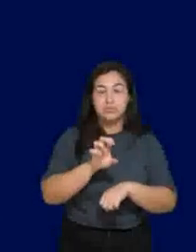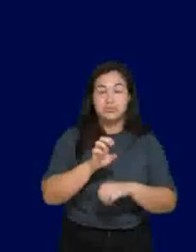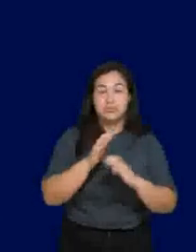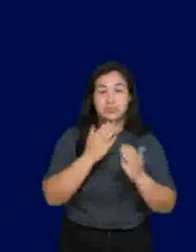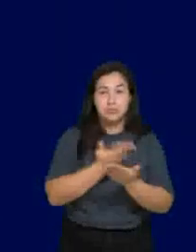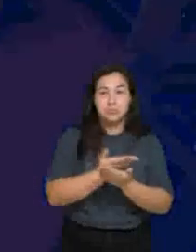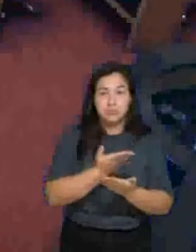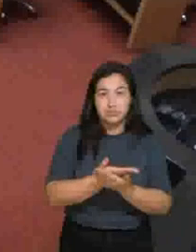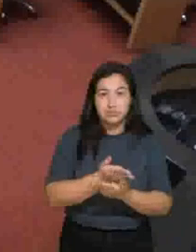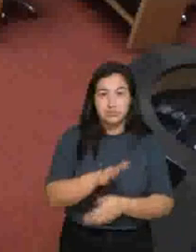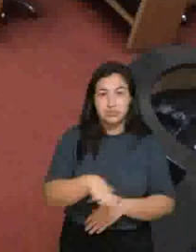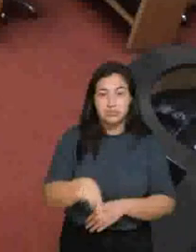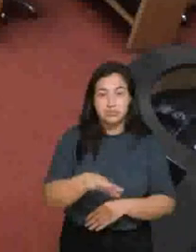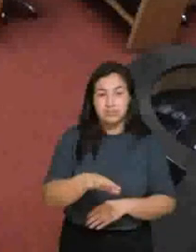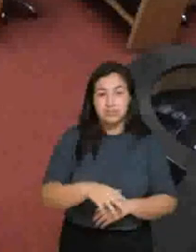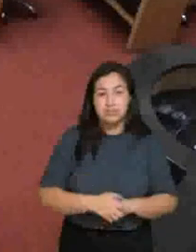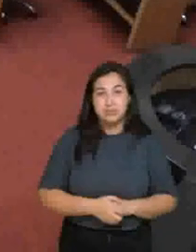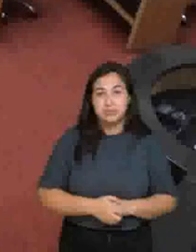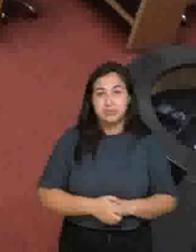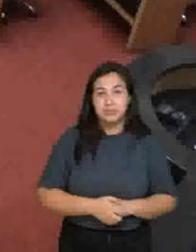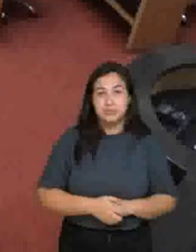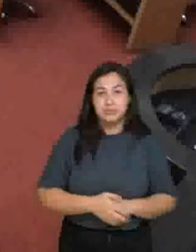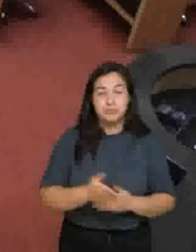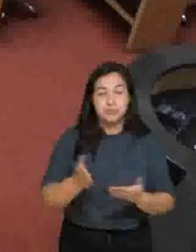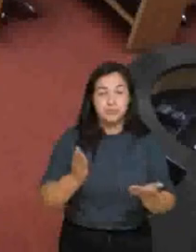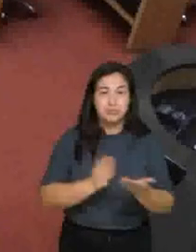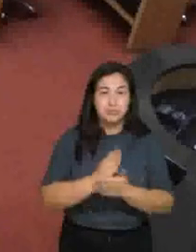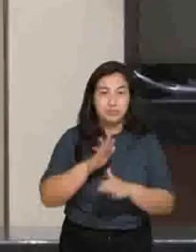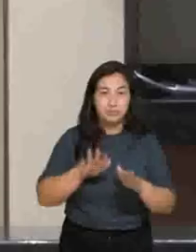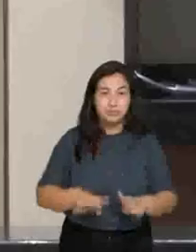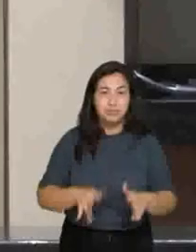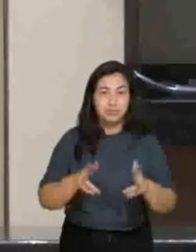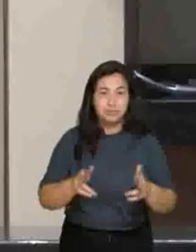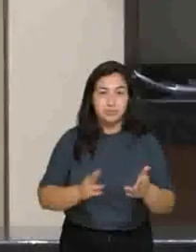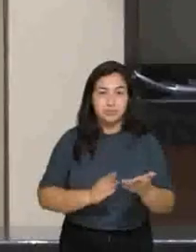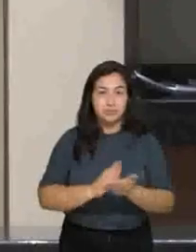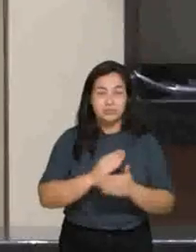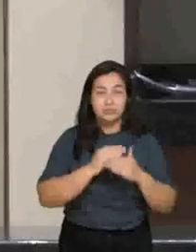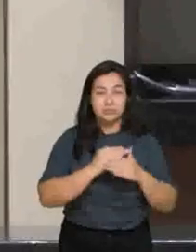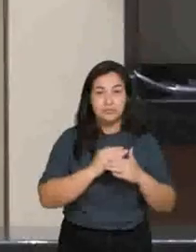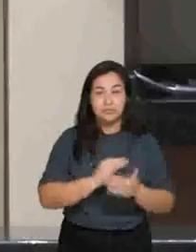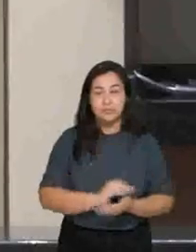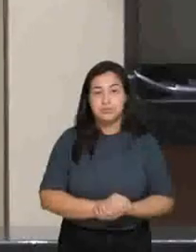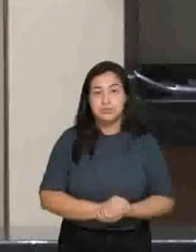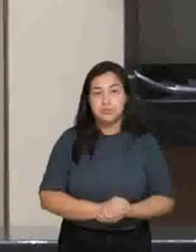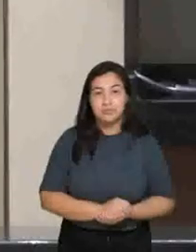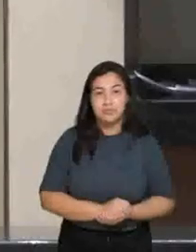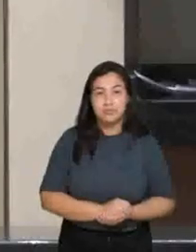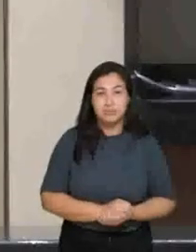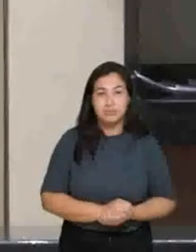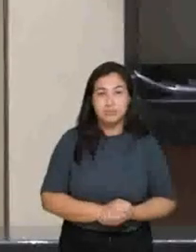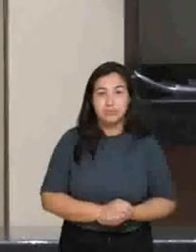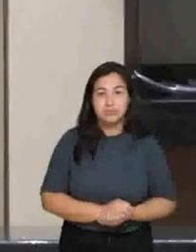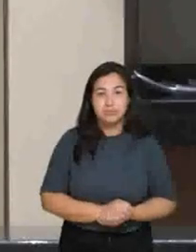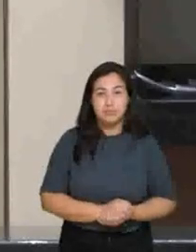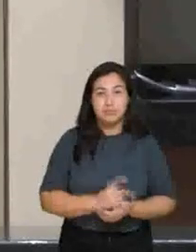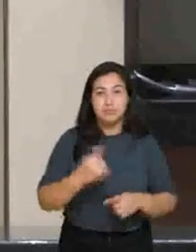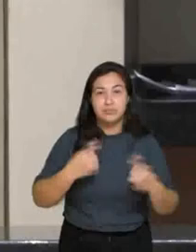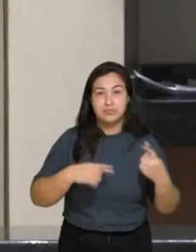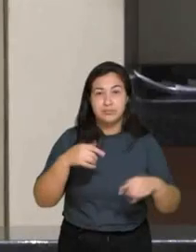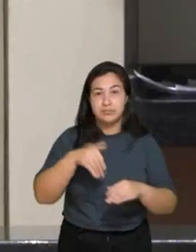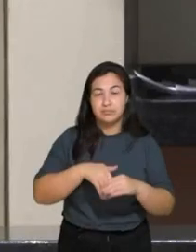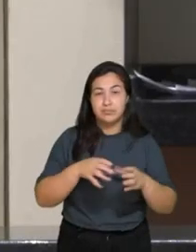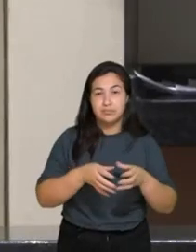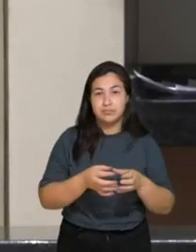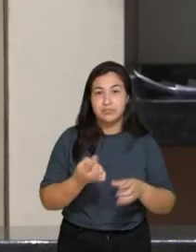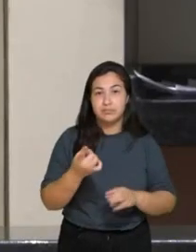Em votação. Deputados que aprovam, permaneçam como se encontram. Aprovado por unanimidade. Discussão e votação em turno